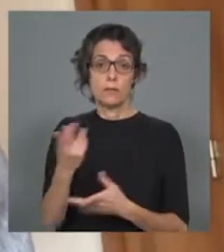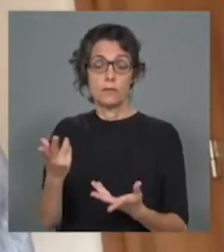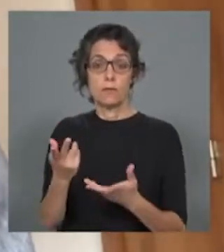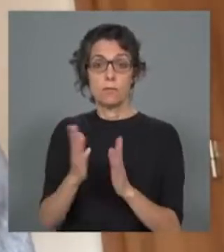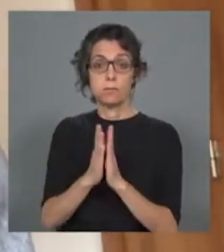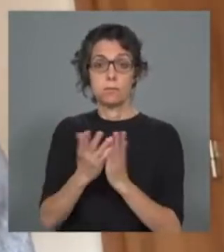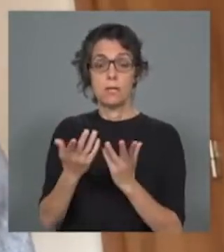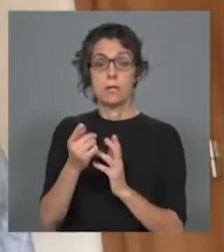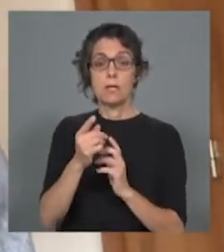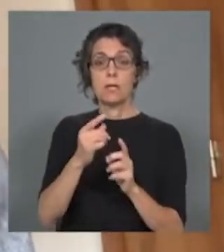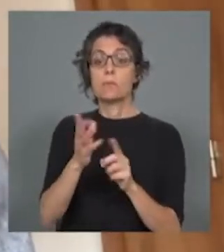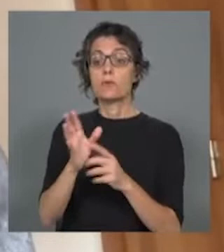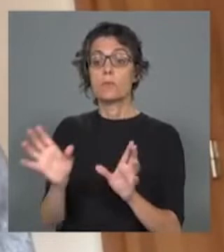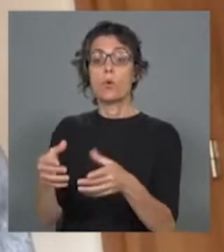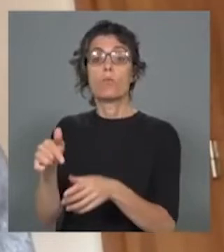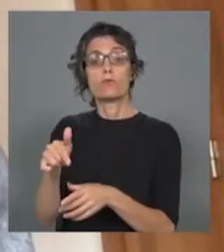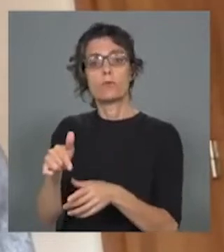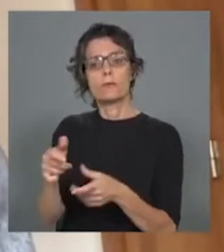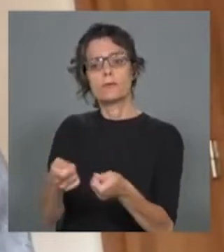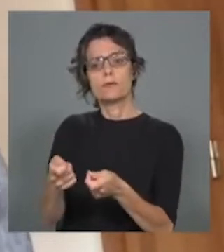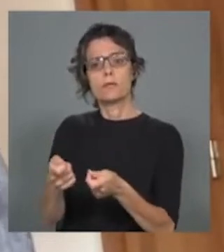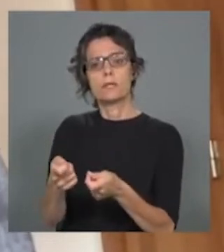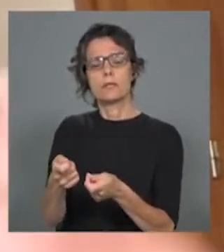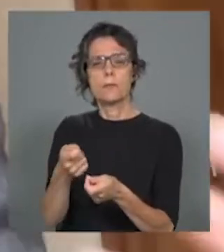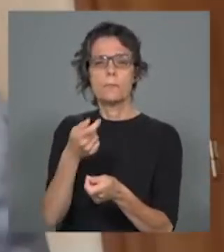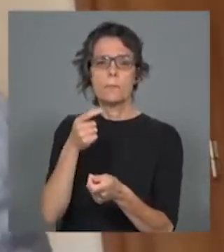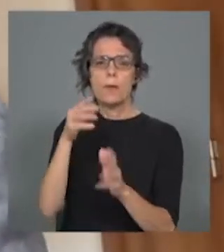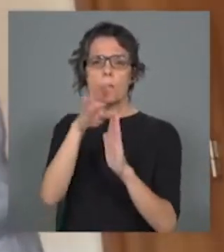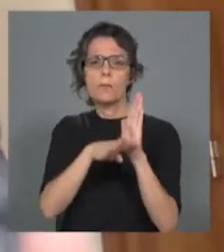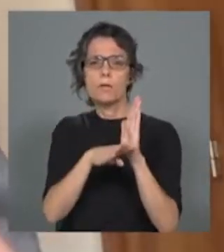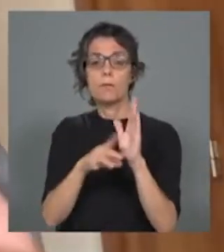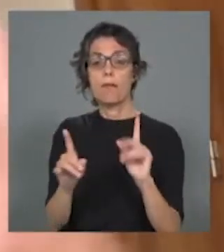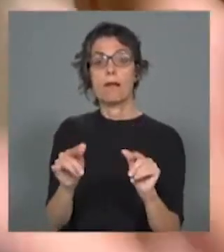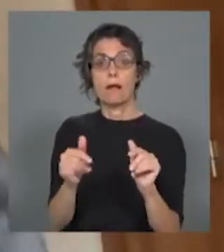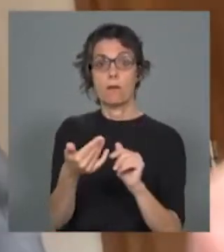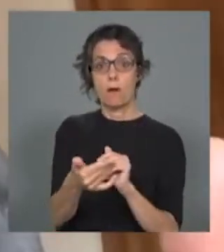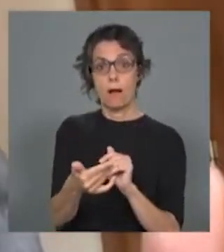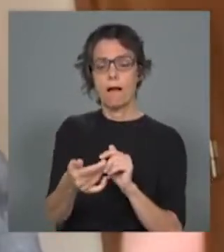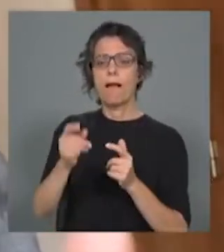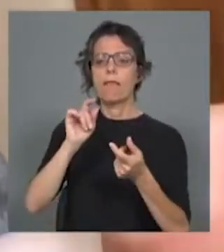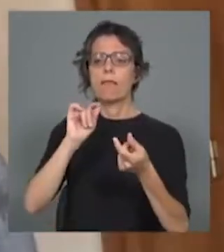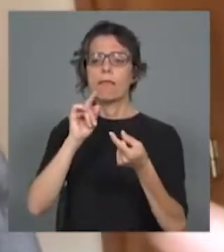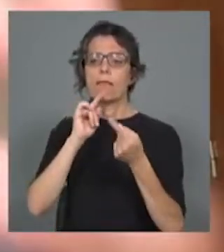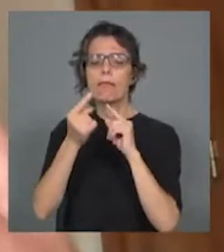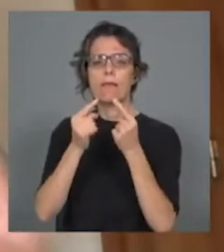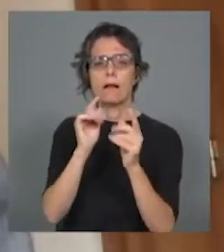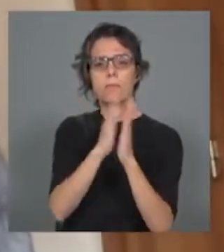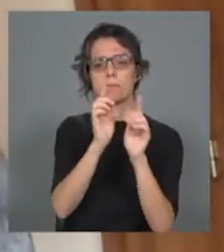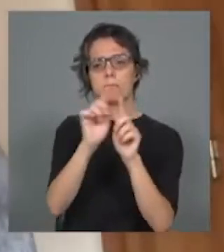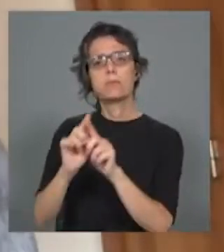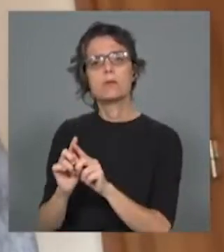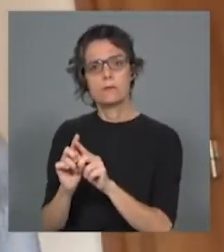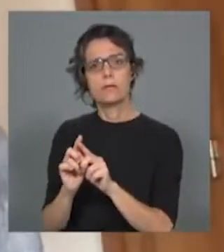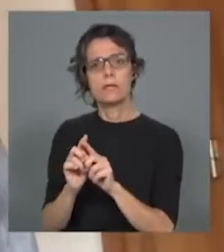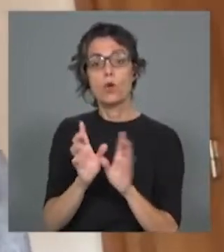exemplo, a Comissão iniciou uma dinâmica de ter programas na rádio de diálogo interreligioso, onde as diferentes